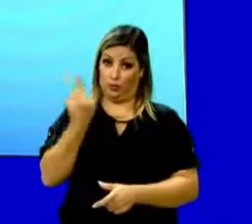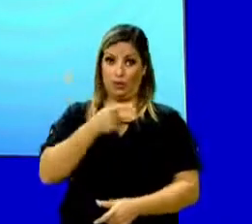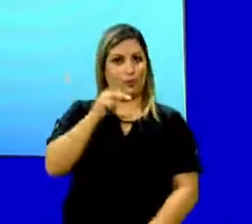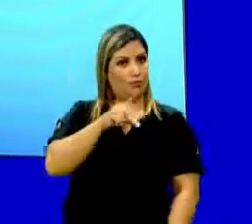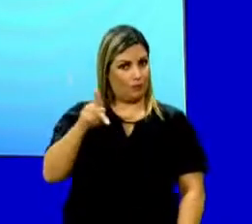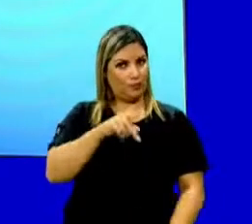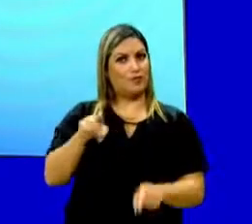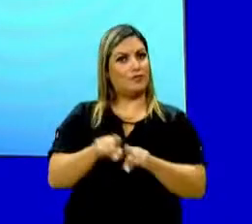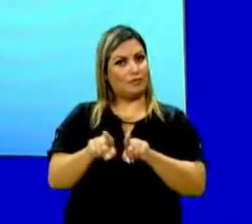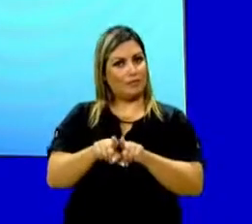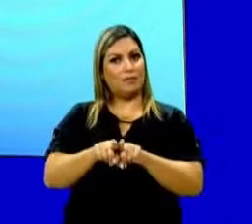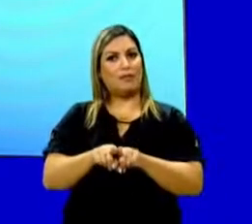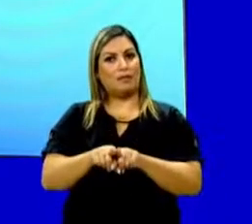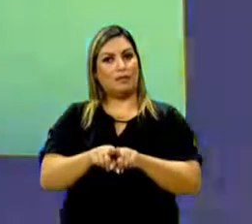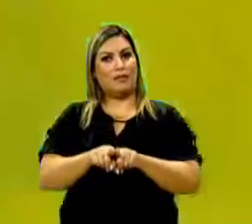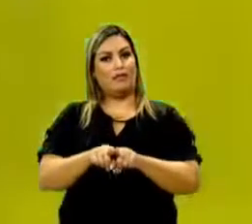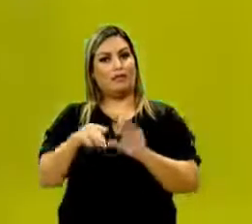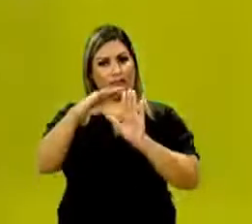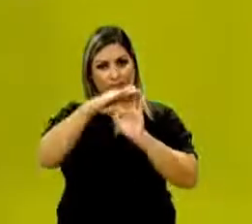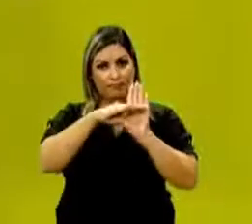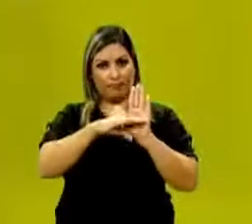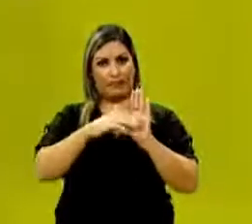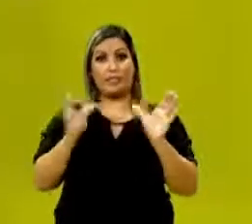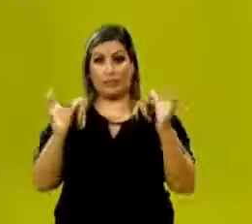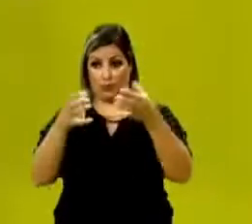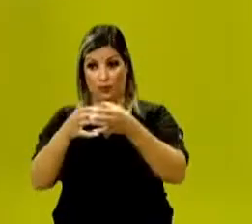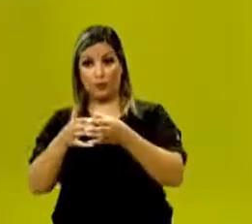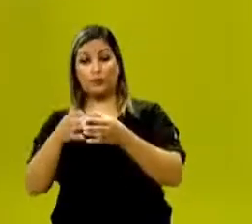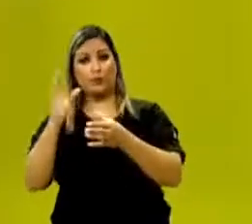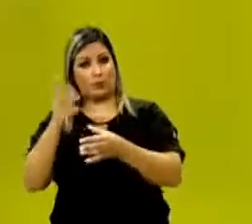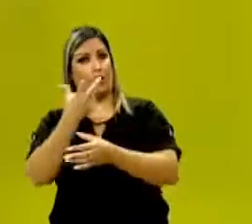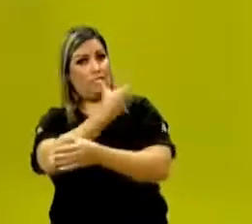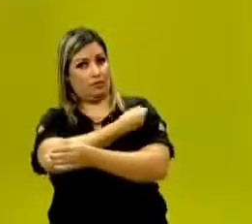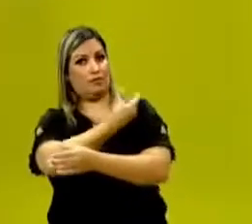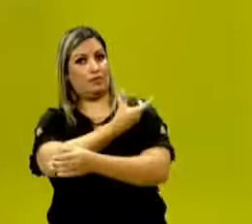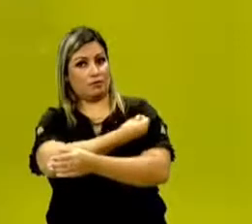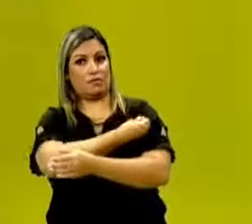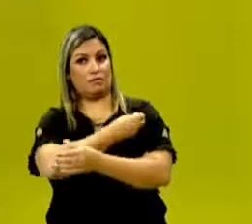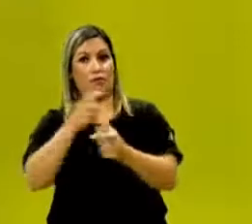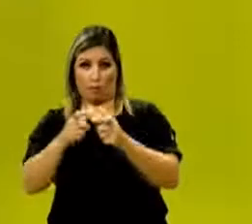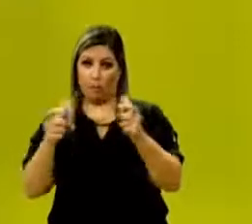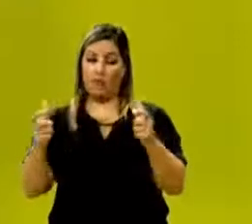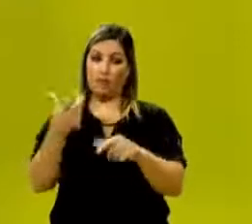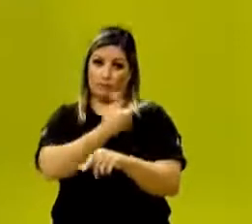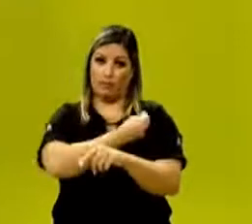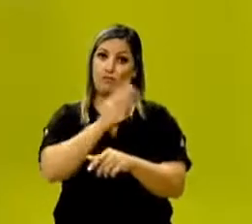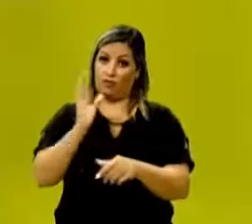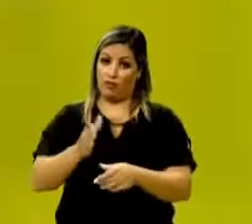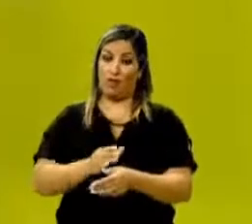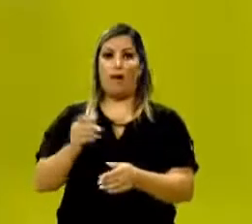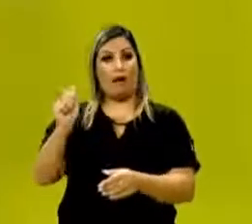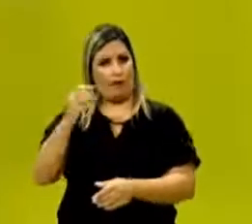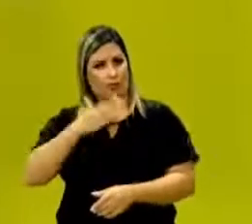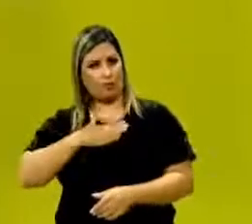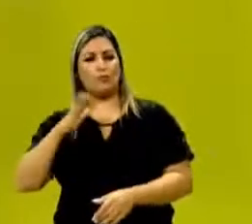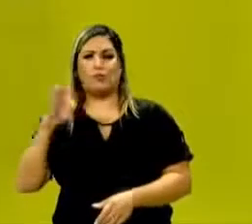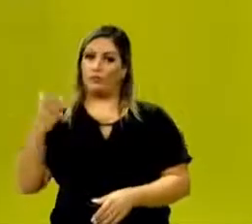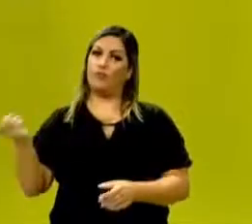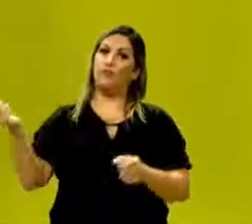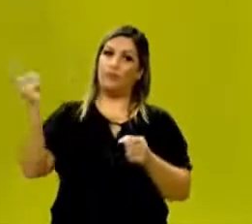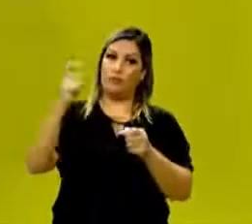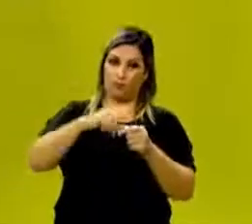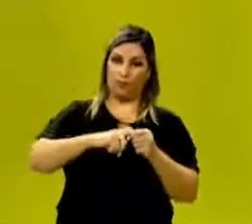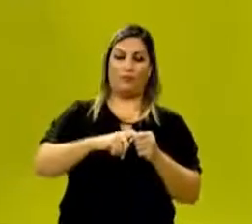professores, né, desse segmento, dessa categoria, já fomos vacinados. Então, provavelmente, em agosto, nós estaremos